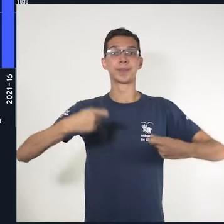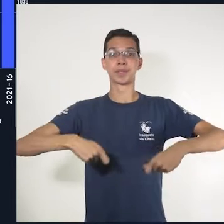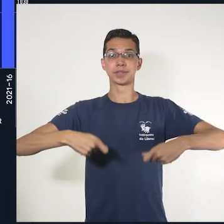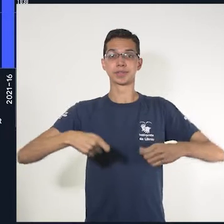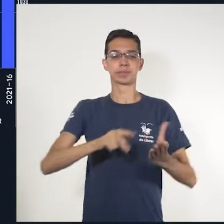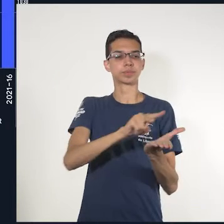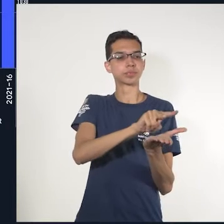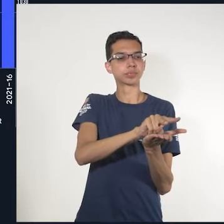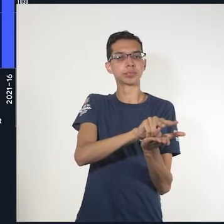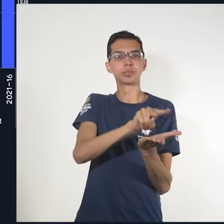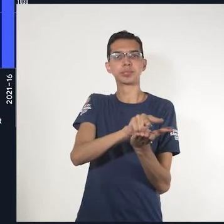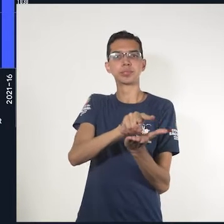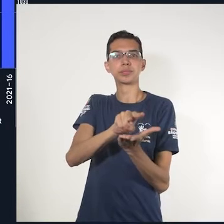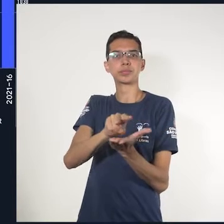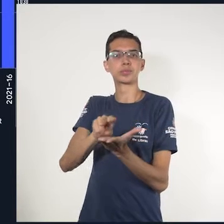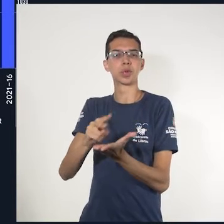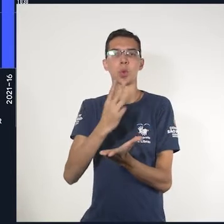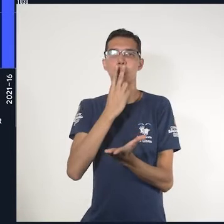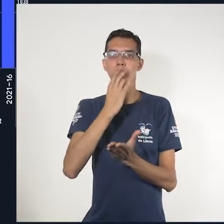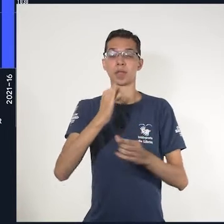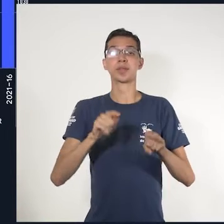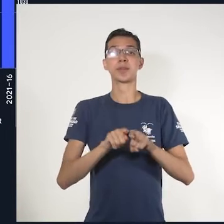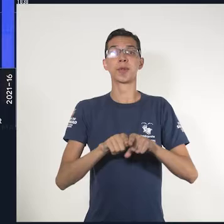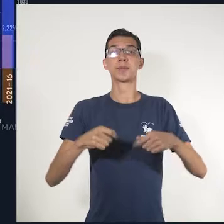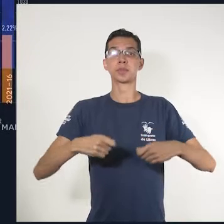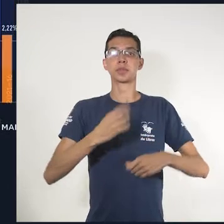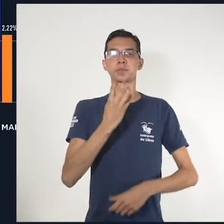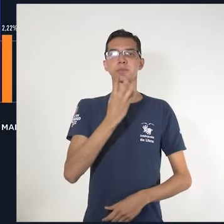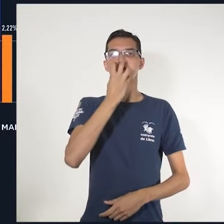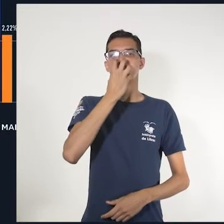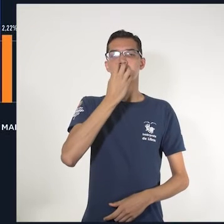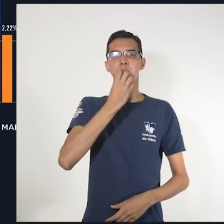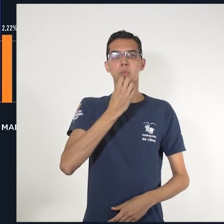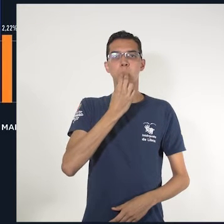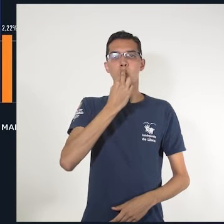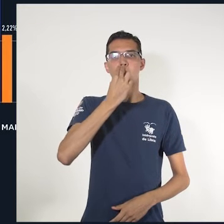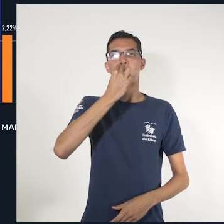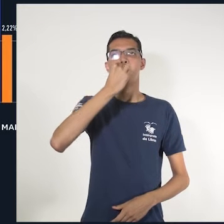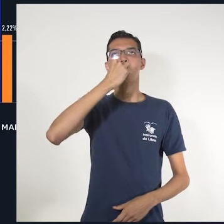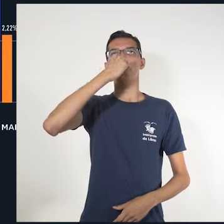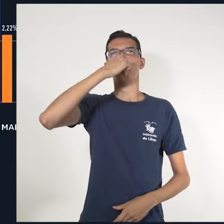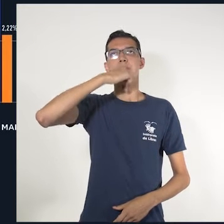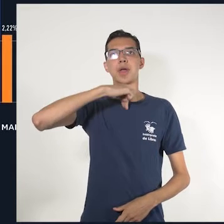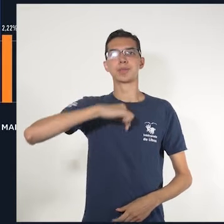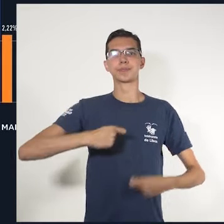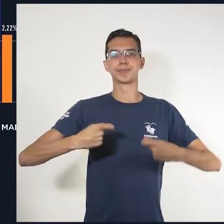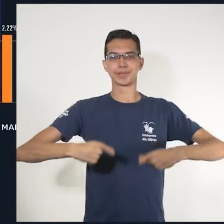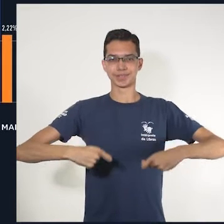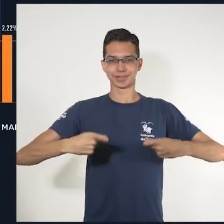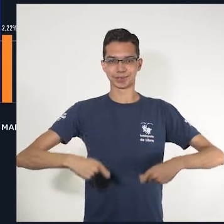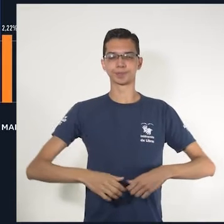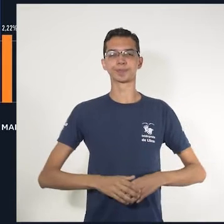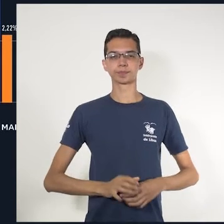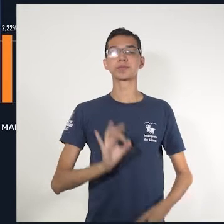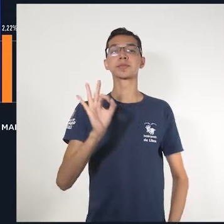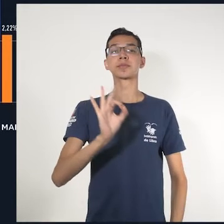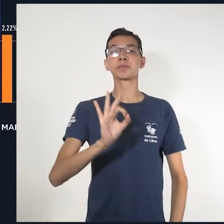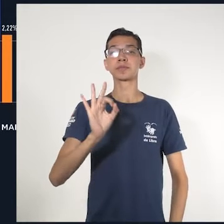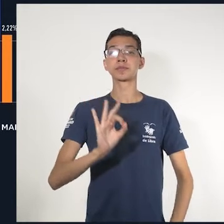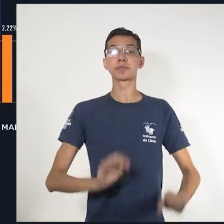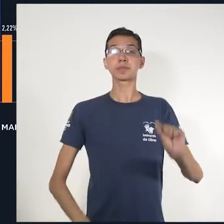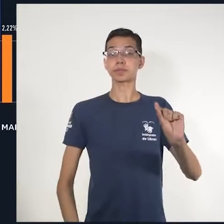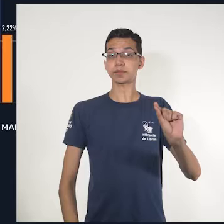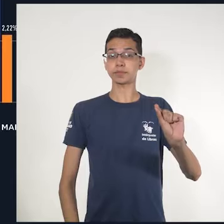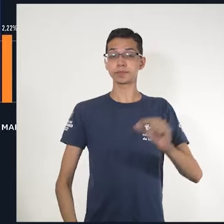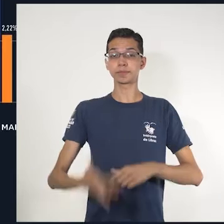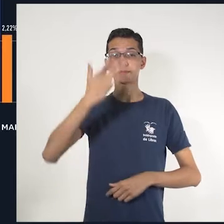UTI e tiveram que ser intubadas na cidade. A distribuição de casos, percentual dos casos de SRAG por